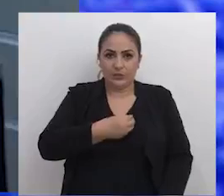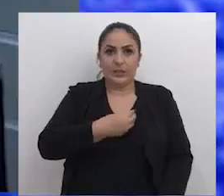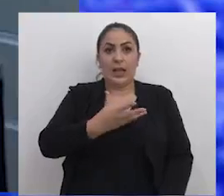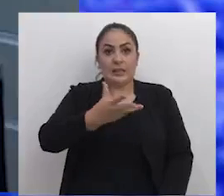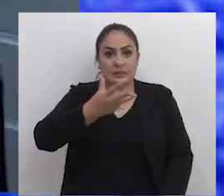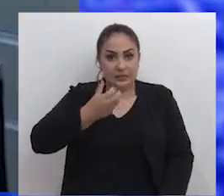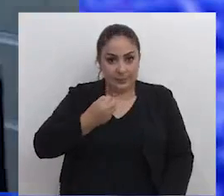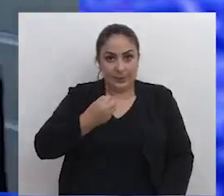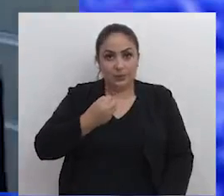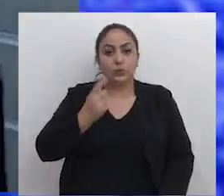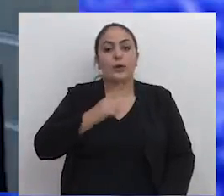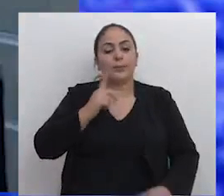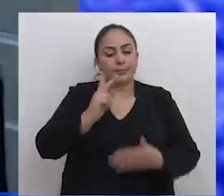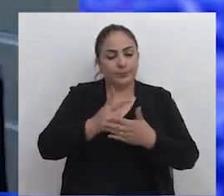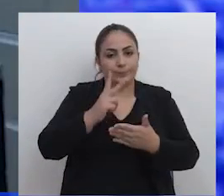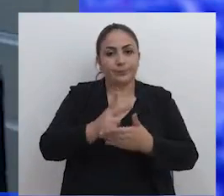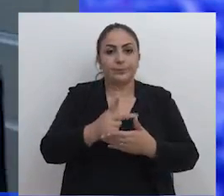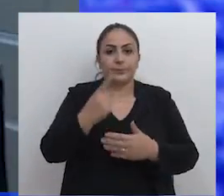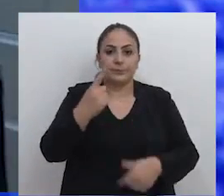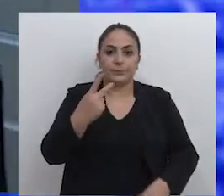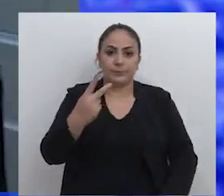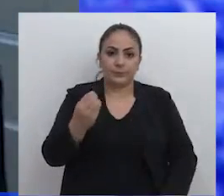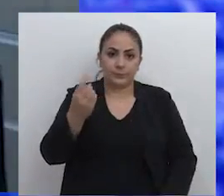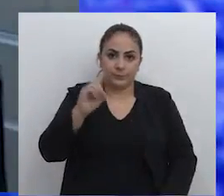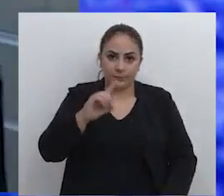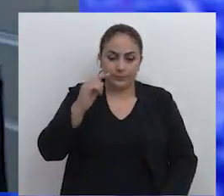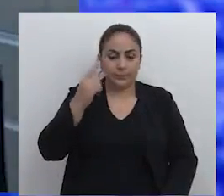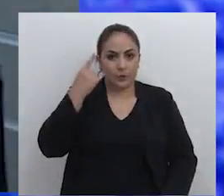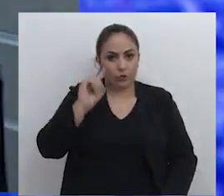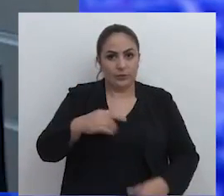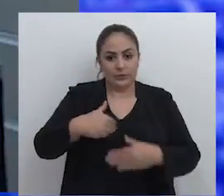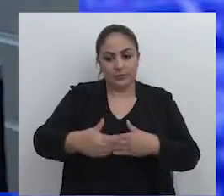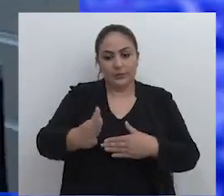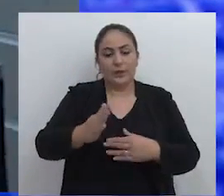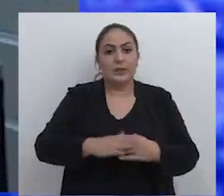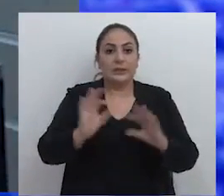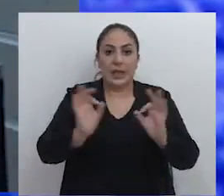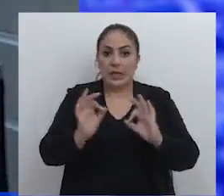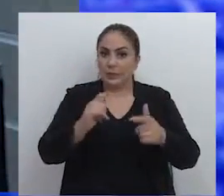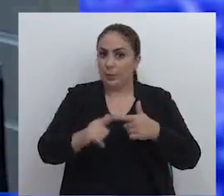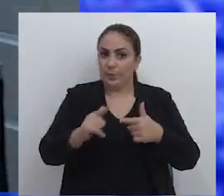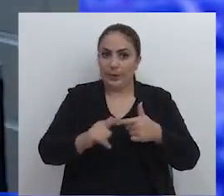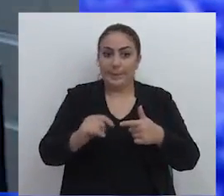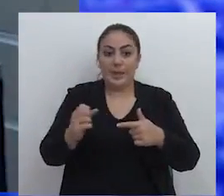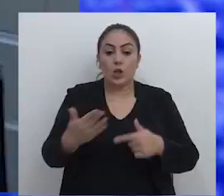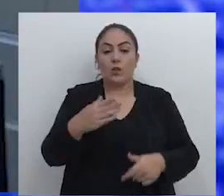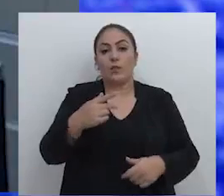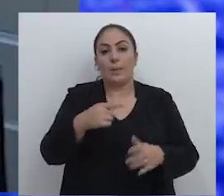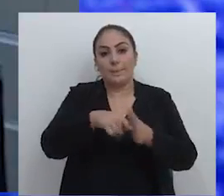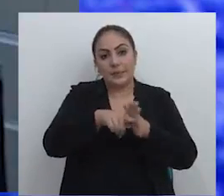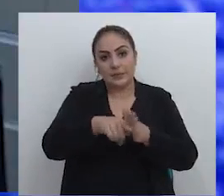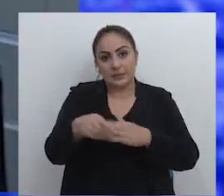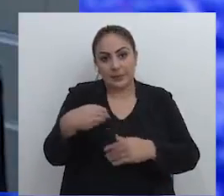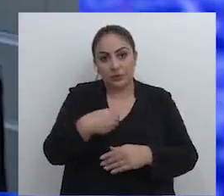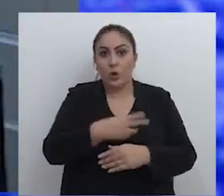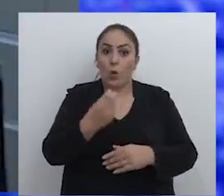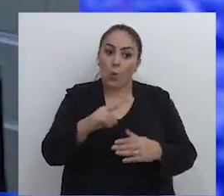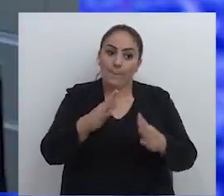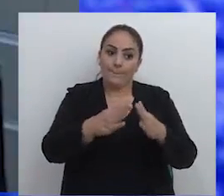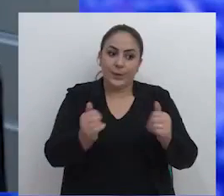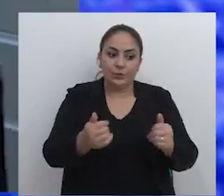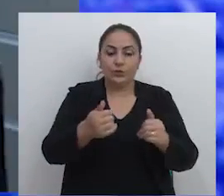o benefício, eles serão mantidos por 120 dias, tá? Sem que elas se submetam a nova perícia ou pedido de